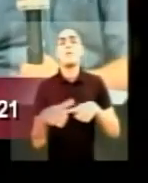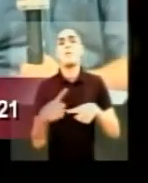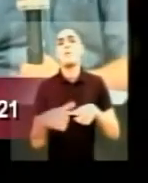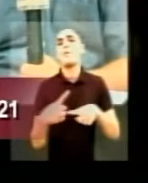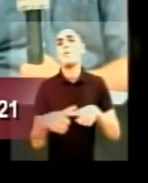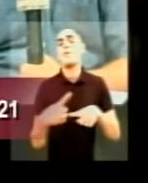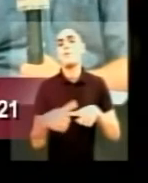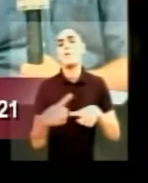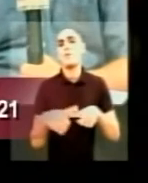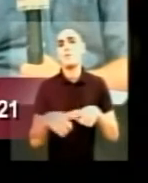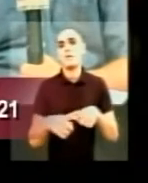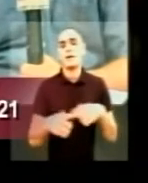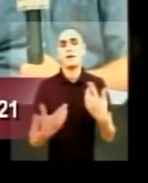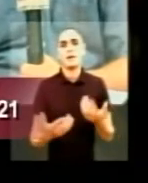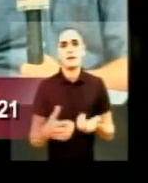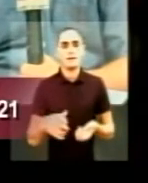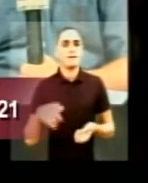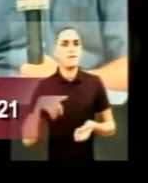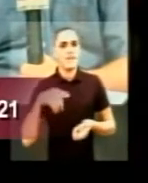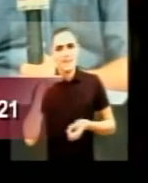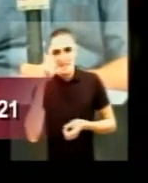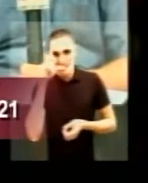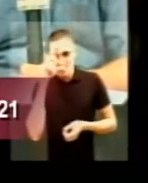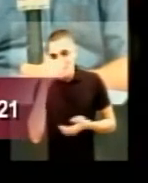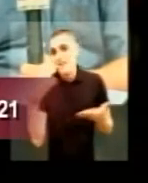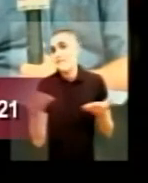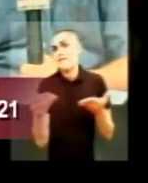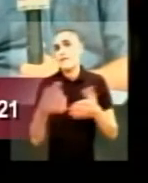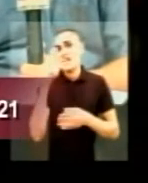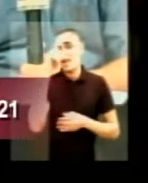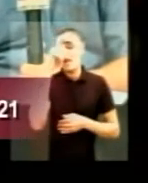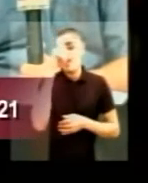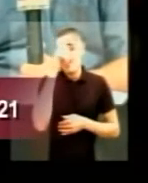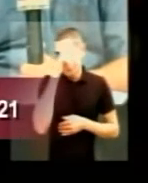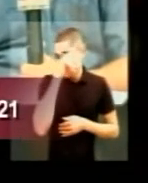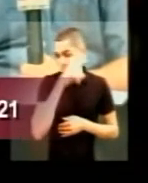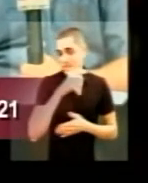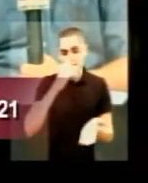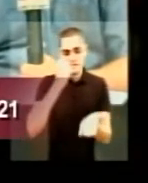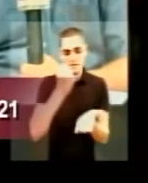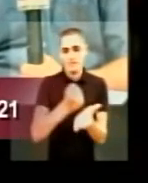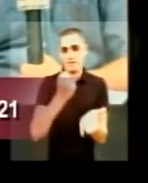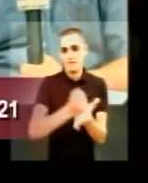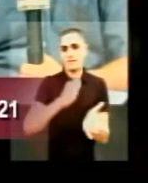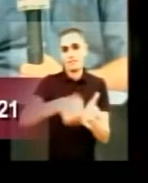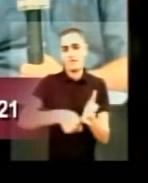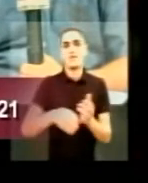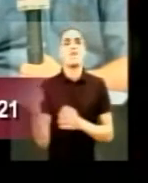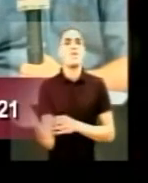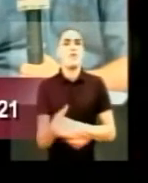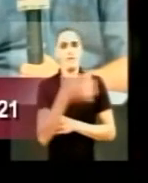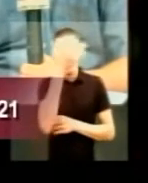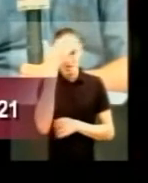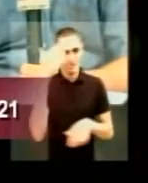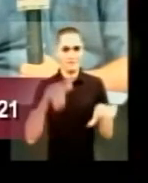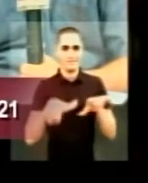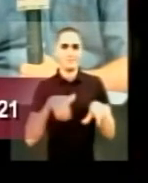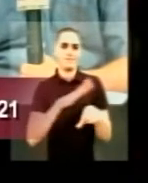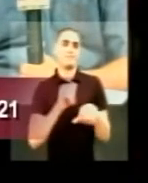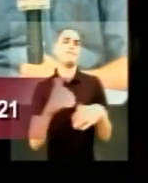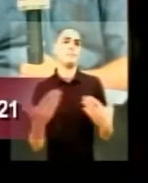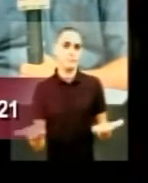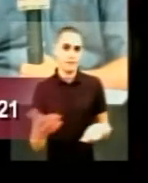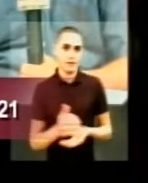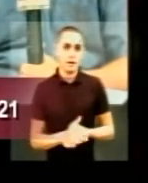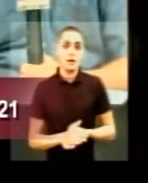à dificuldade de contratação de novas equipes e à